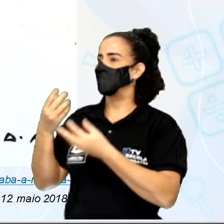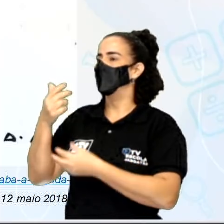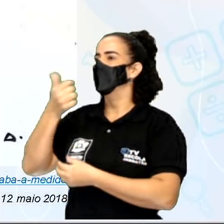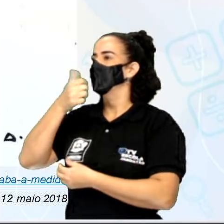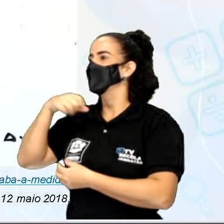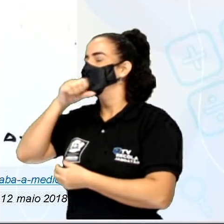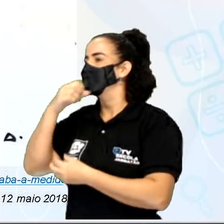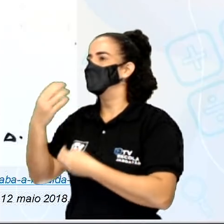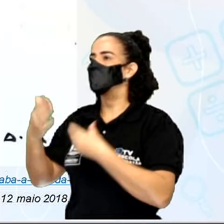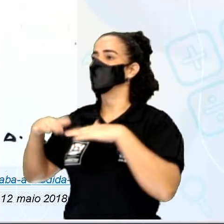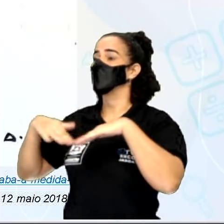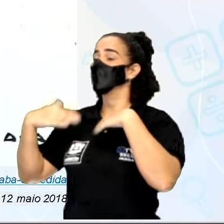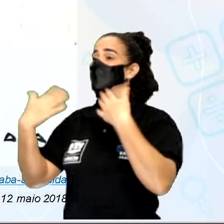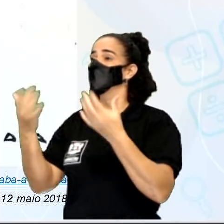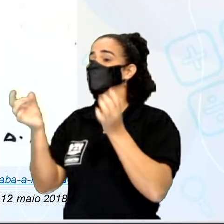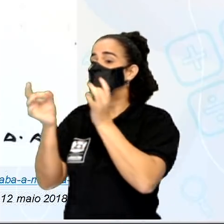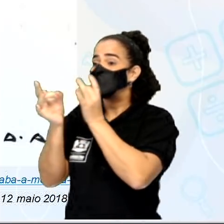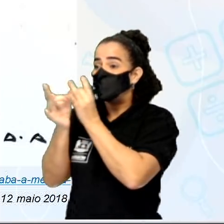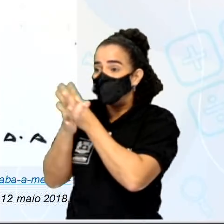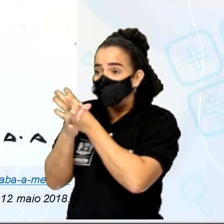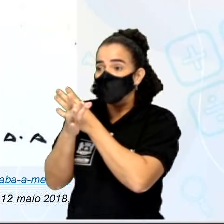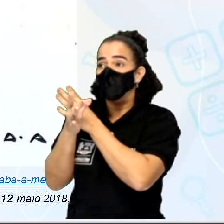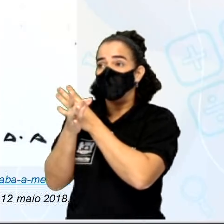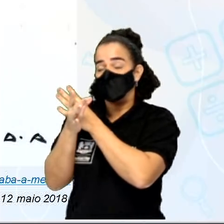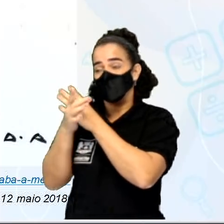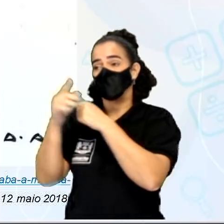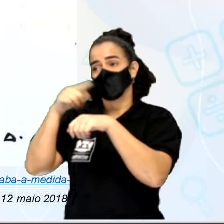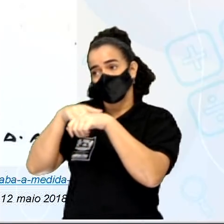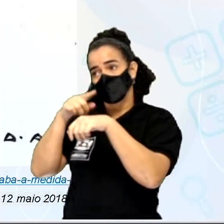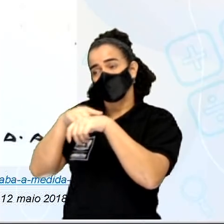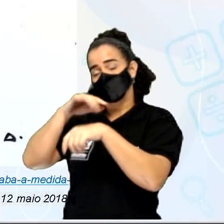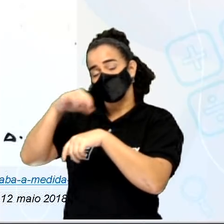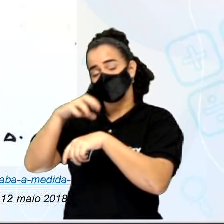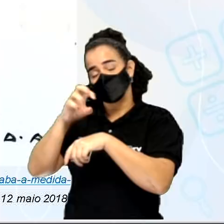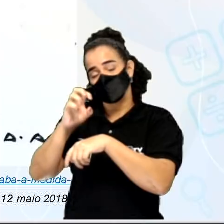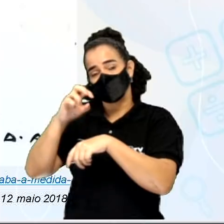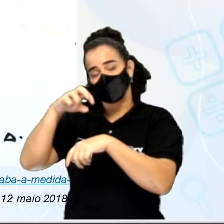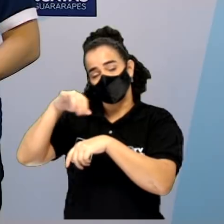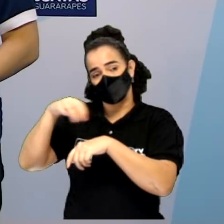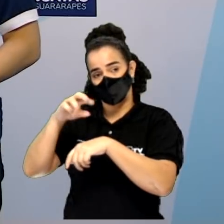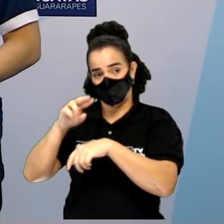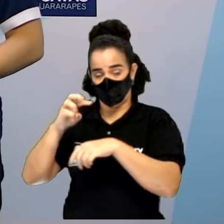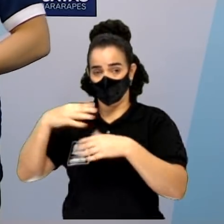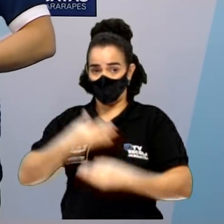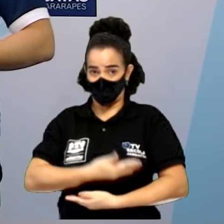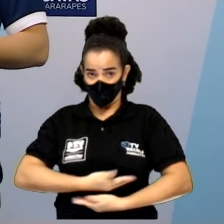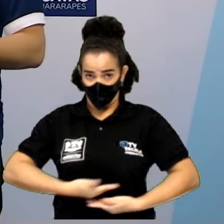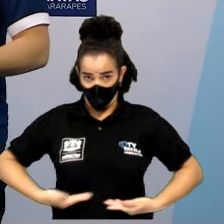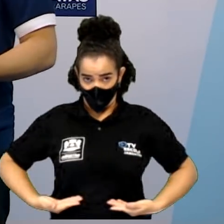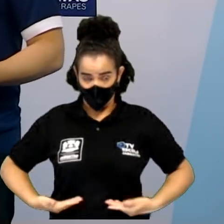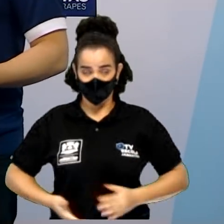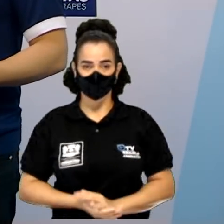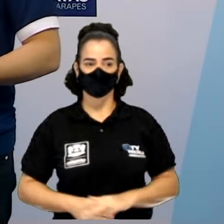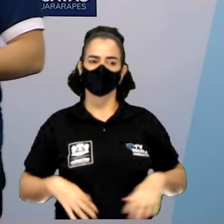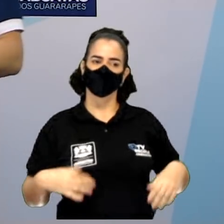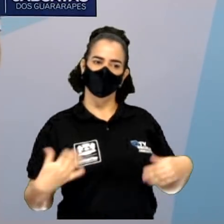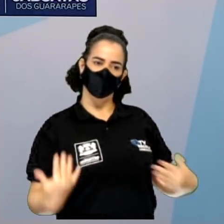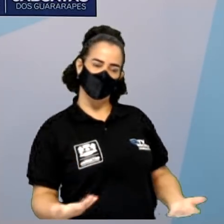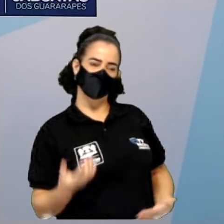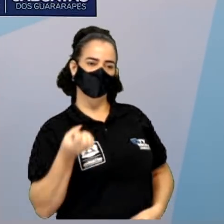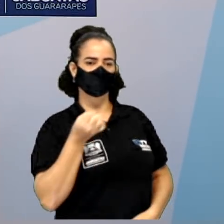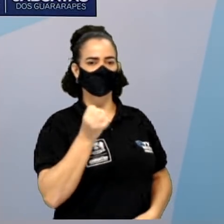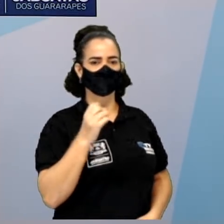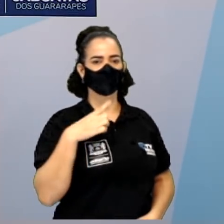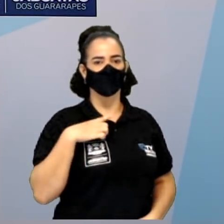leitura analítica, a gente consegue perceber que um deles, que tem a comida sempre em casa, vai fazer um jejum, provavelmente por